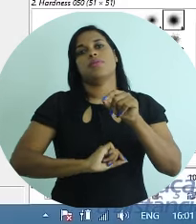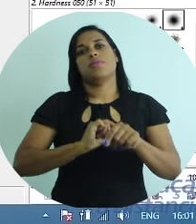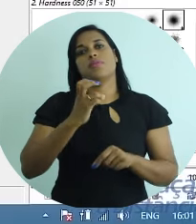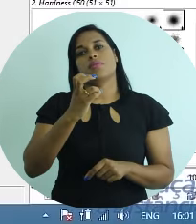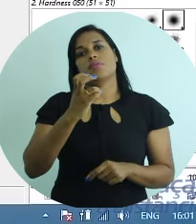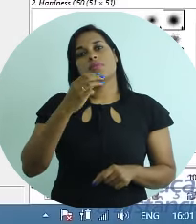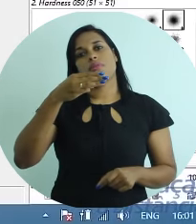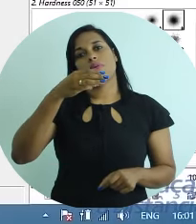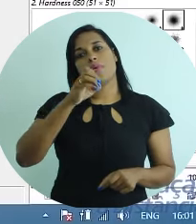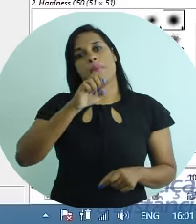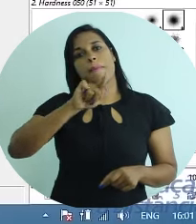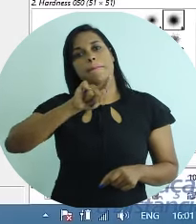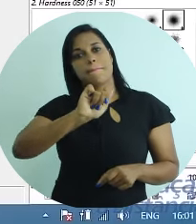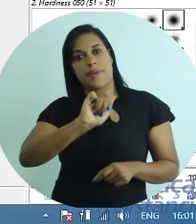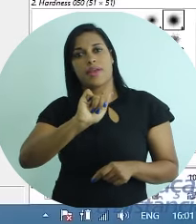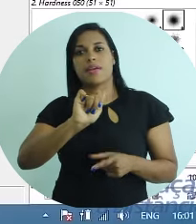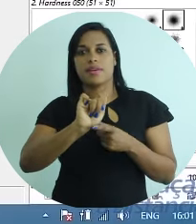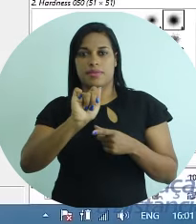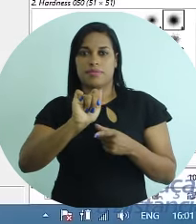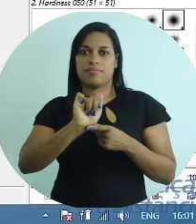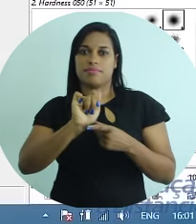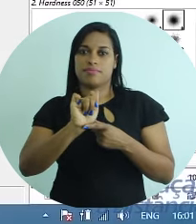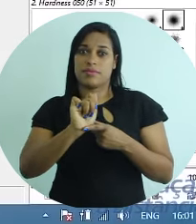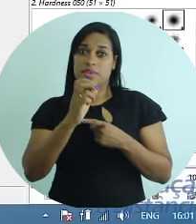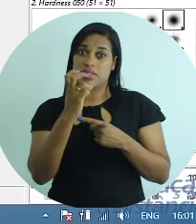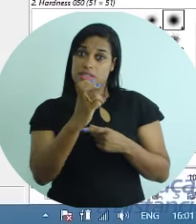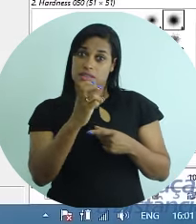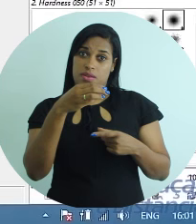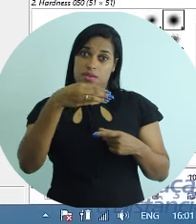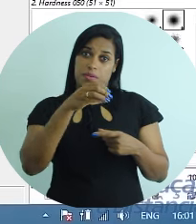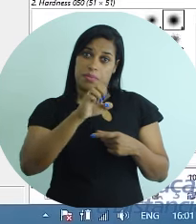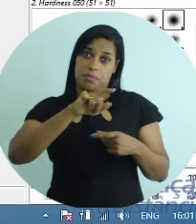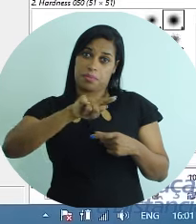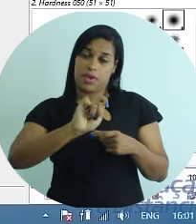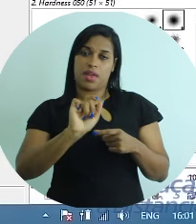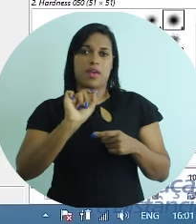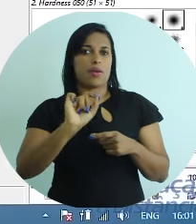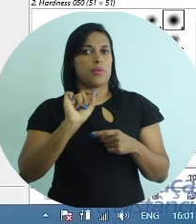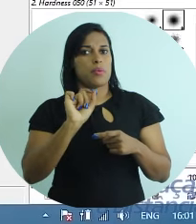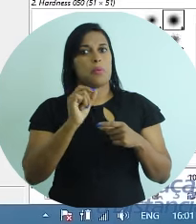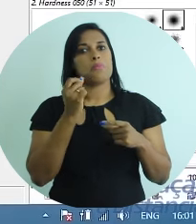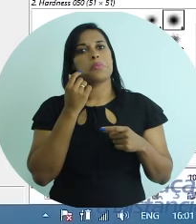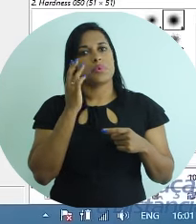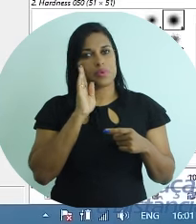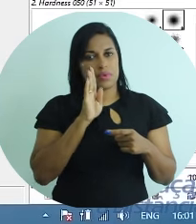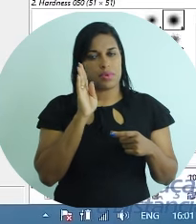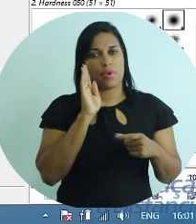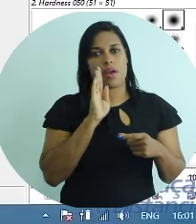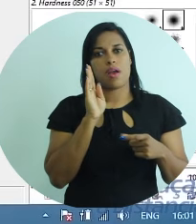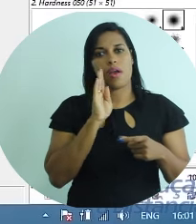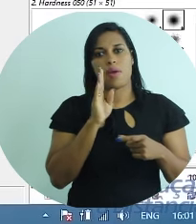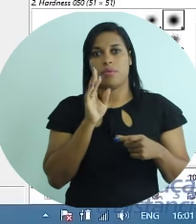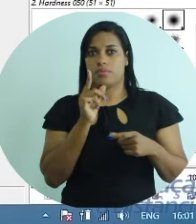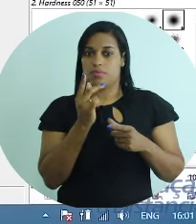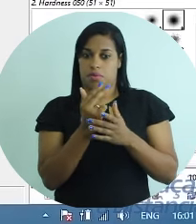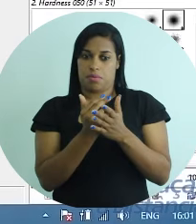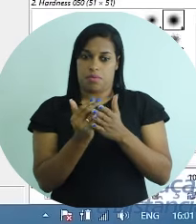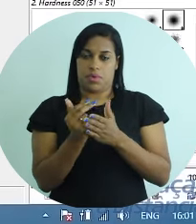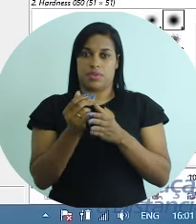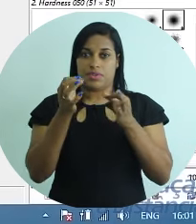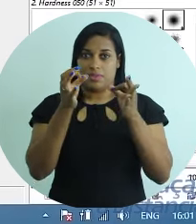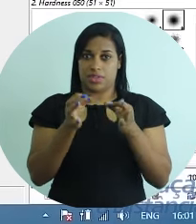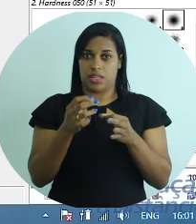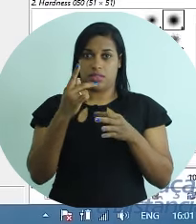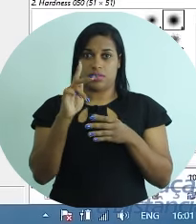5 MB. Uma imagem com 5 MB é uma imagem com tamanho bem razoável, ou seja, não é uma imagem ideal